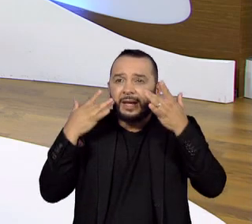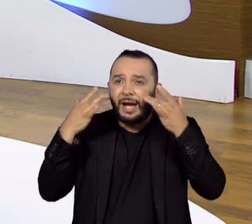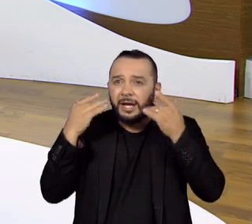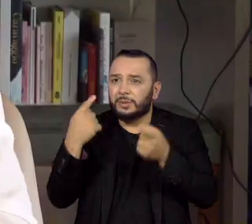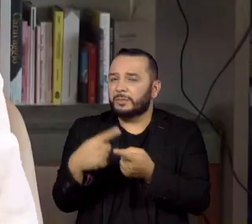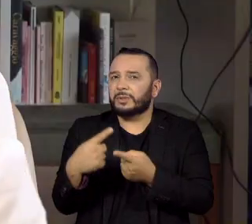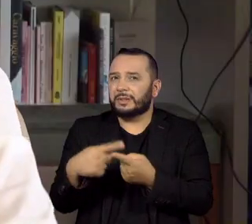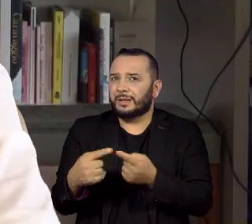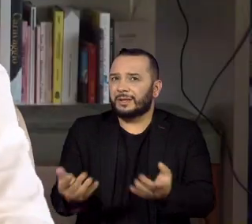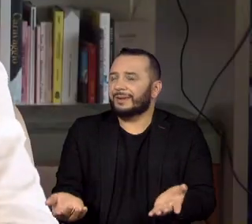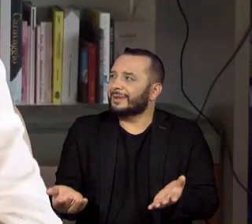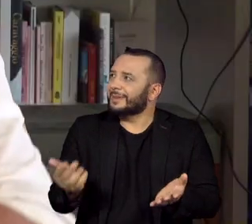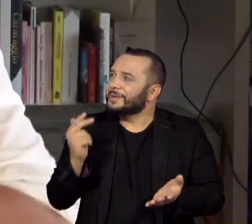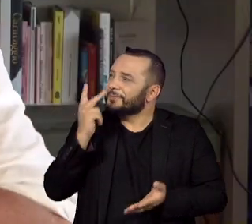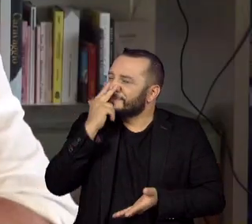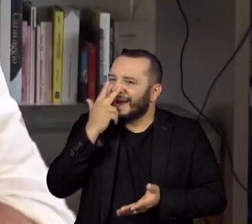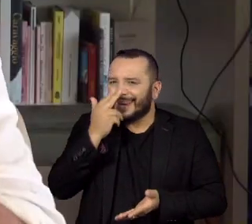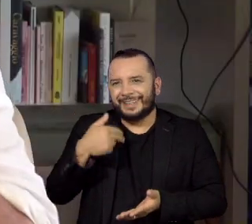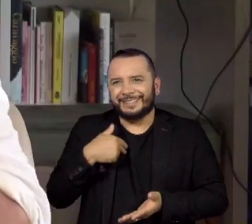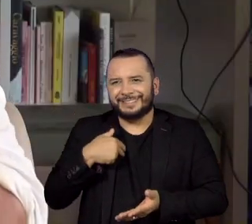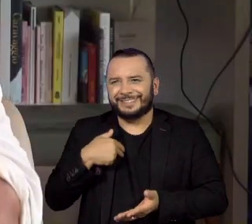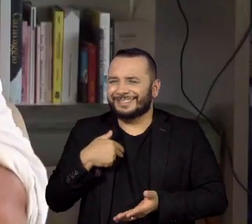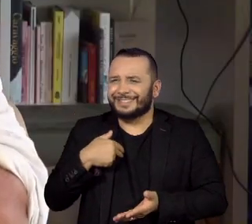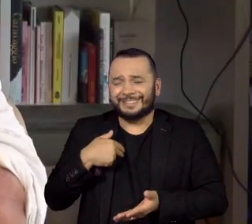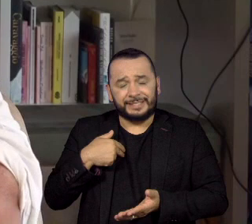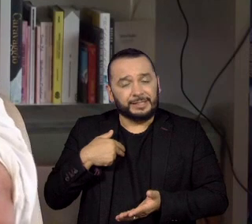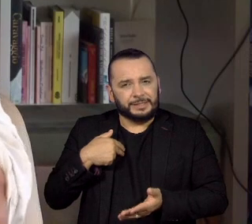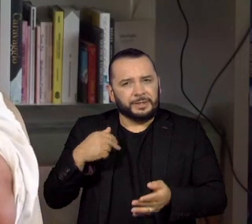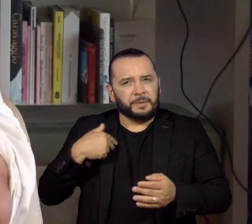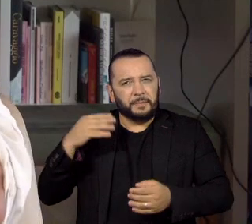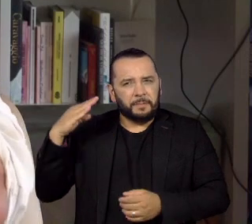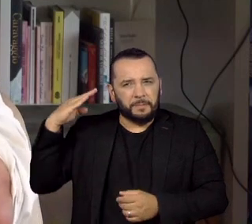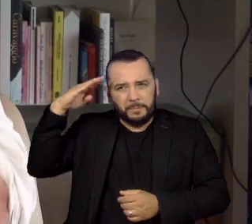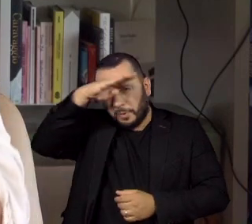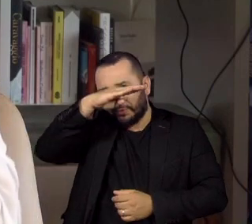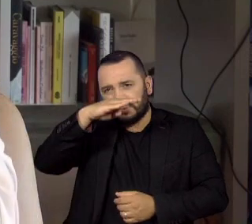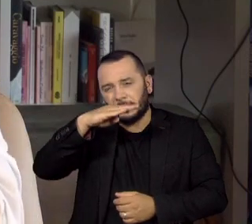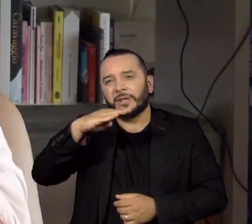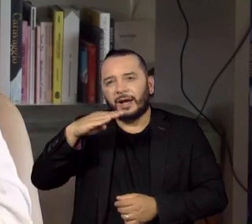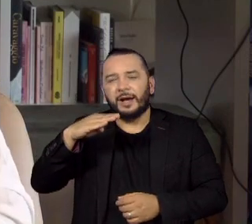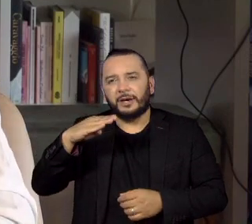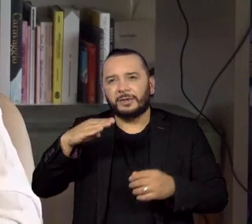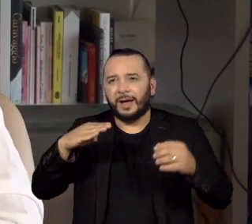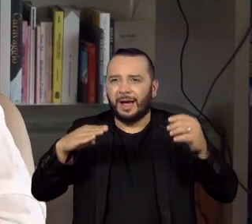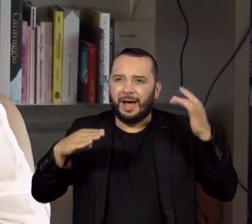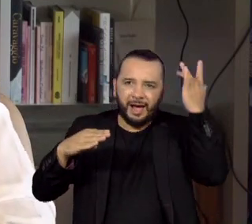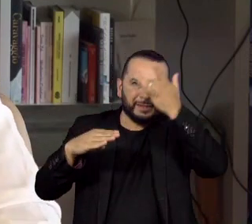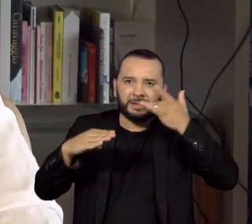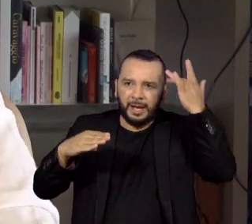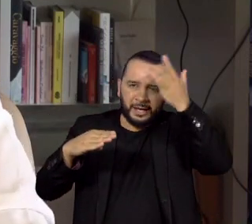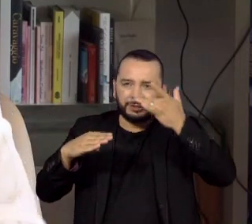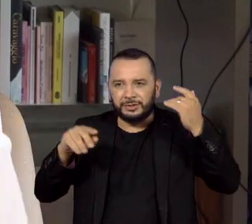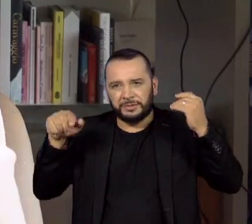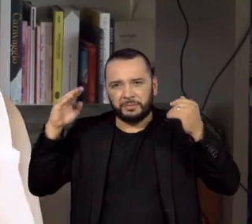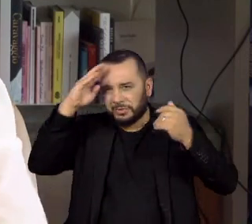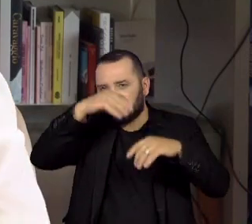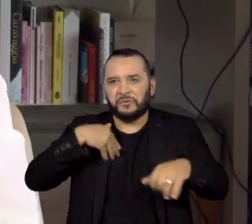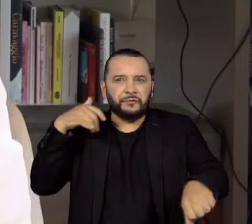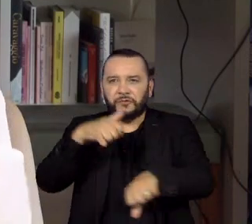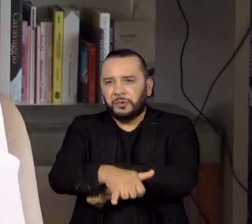lá na eleição contra a Haddad, né? Então, é um pouco o resgate dessa frustração, assim, uma espécie